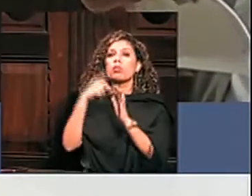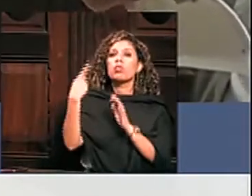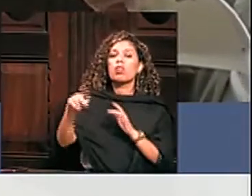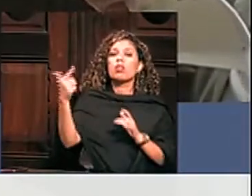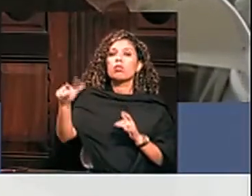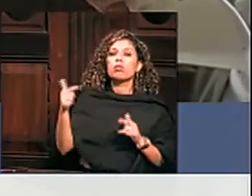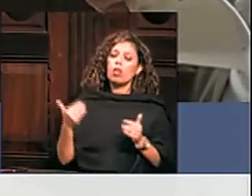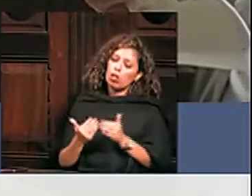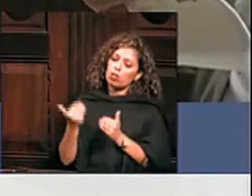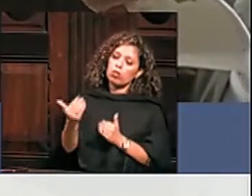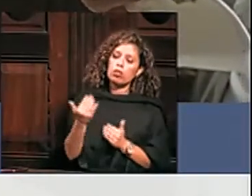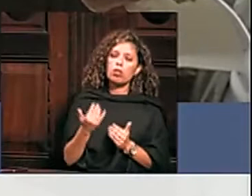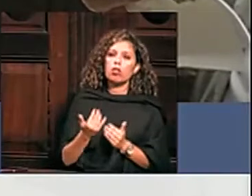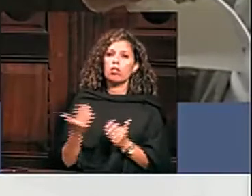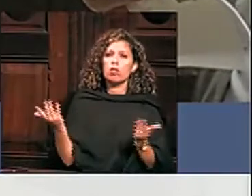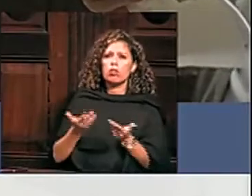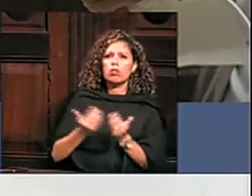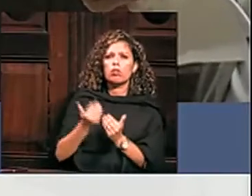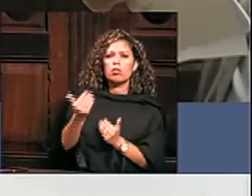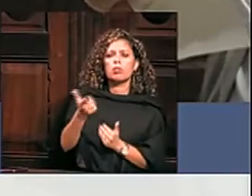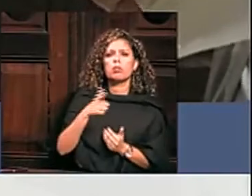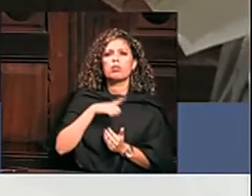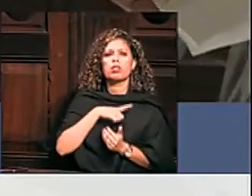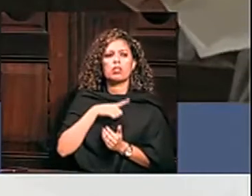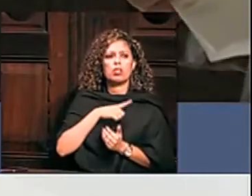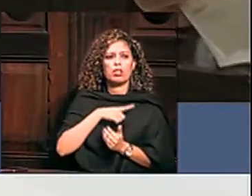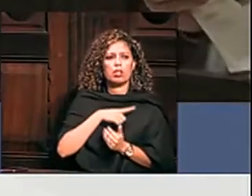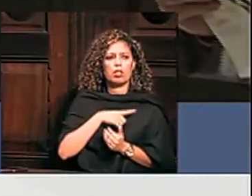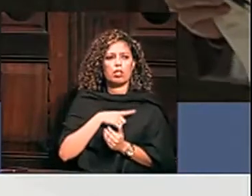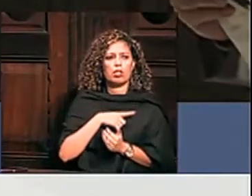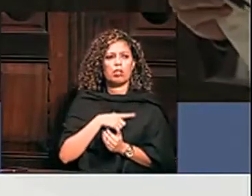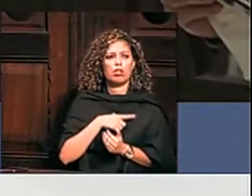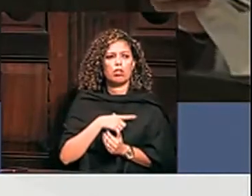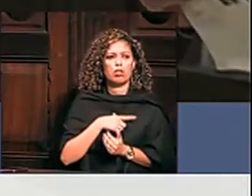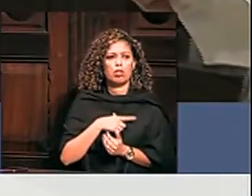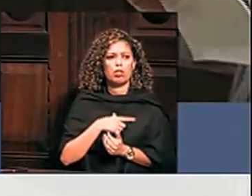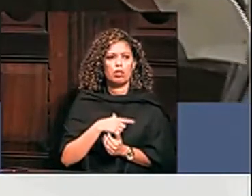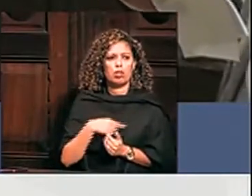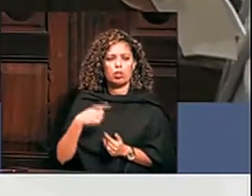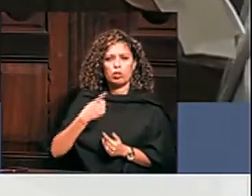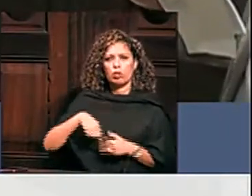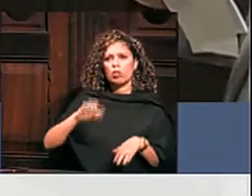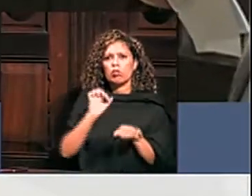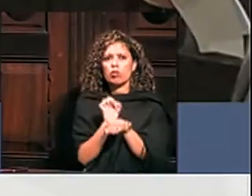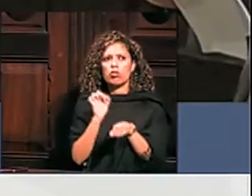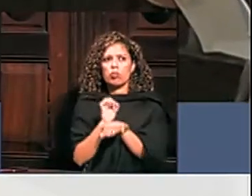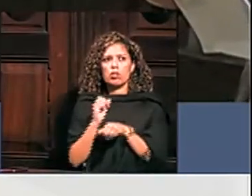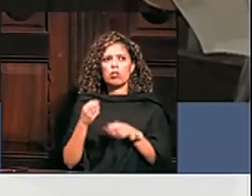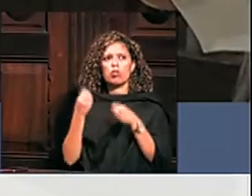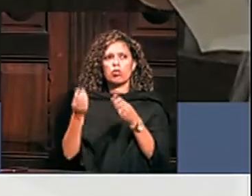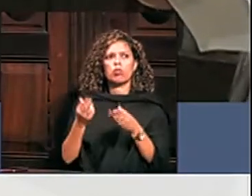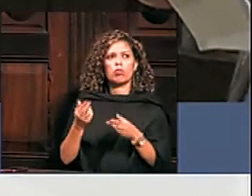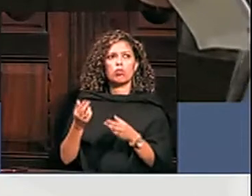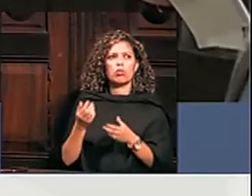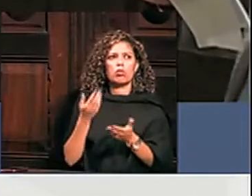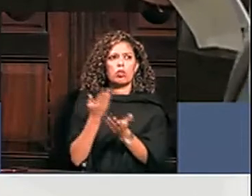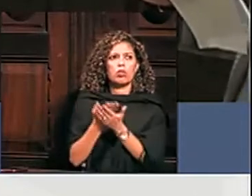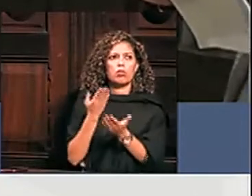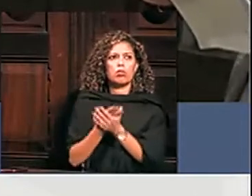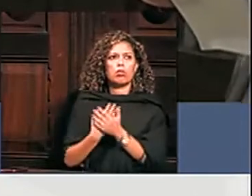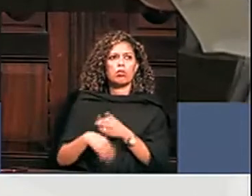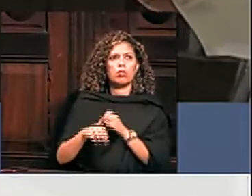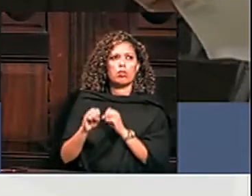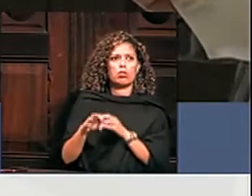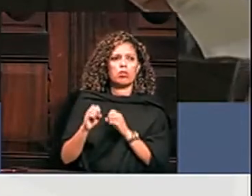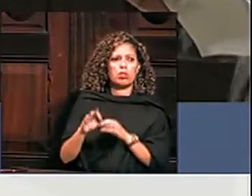aos seus servidores, que estão ali lutando para que a gente possa realmente dar uma educação superior de qualidade a todo o povo